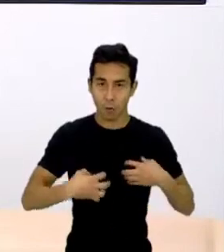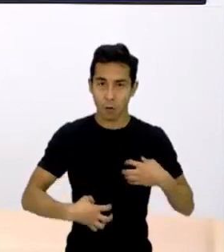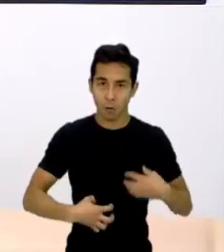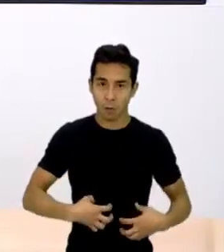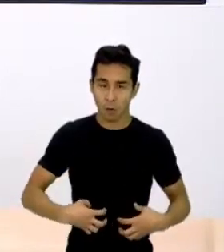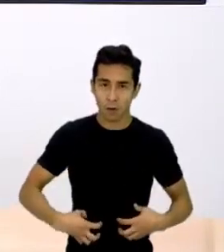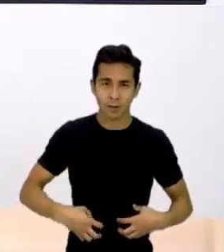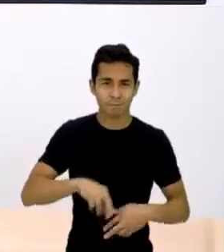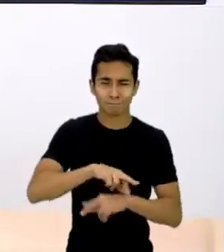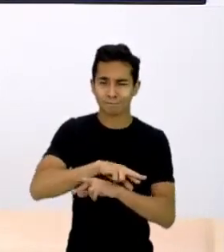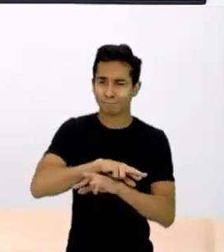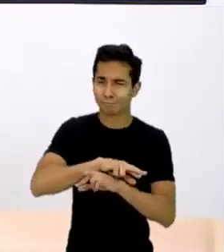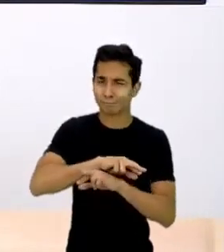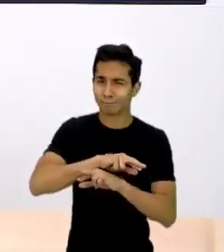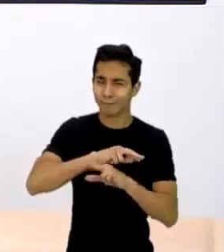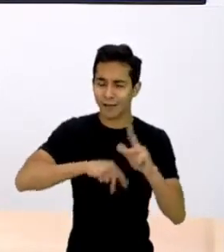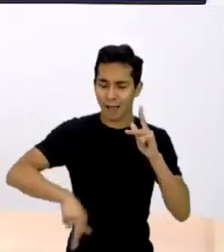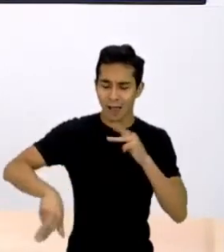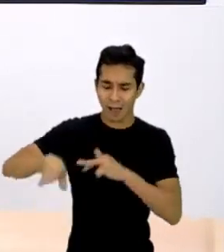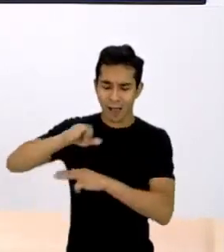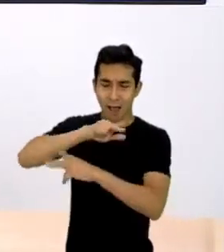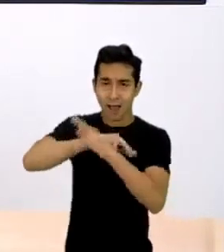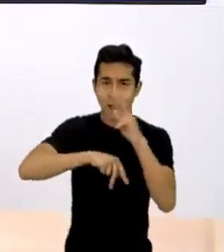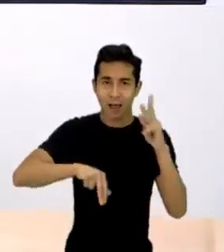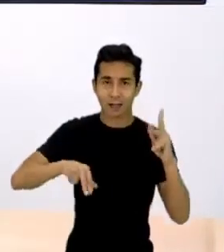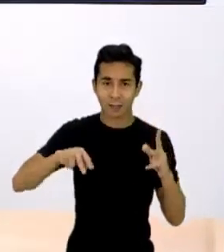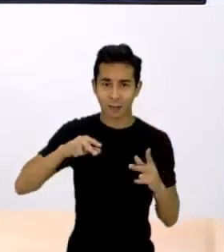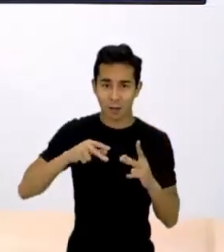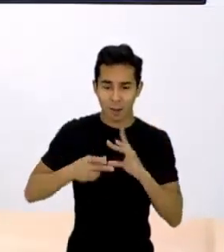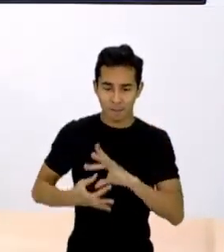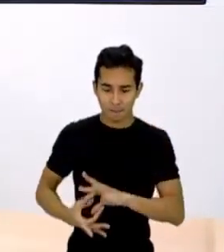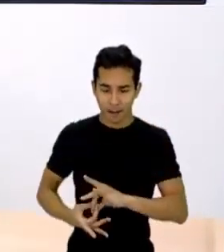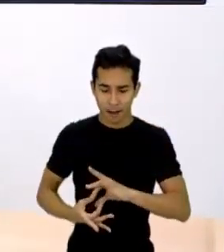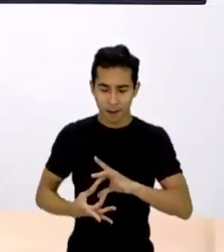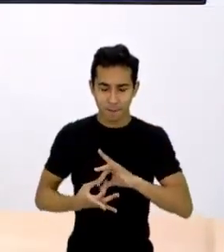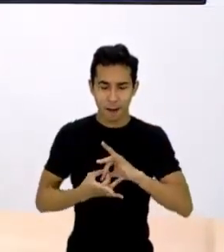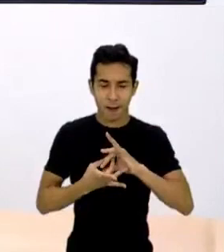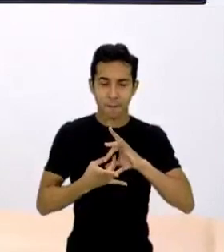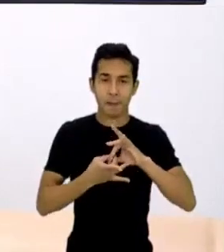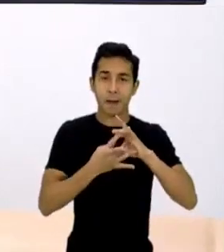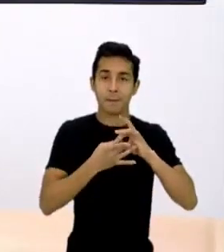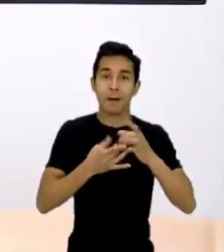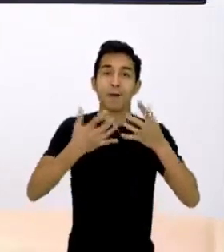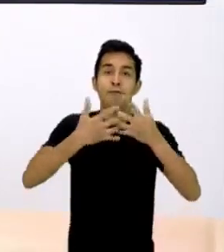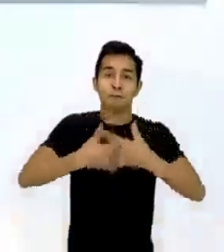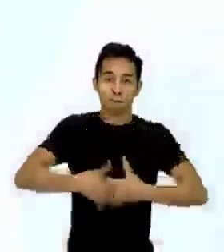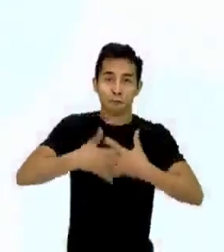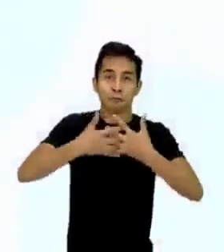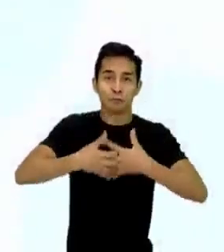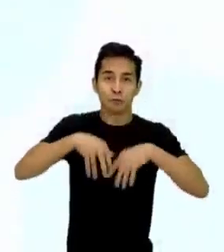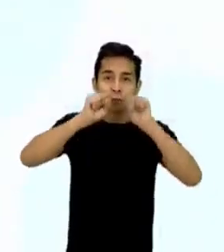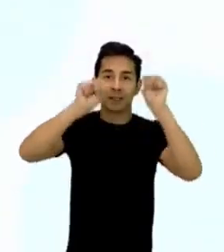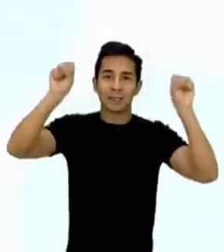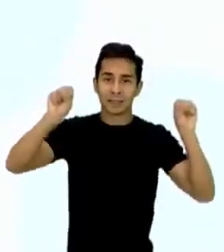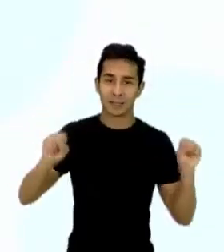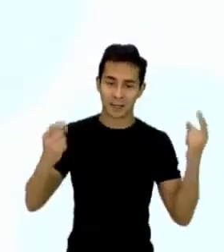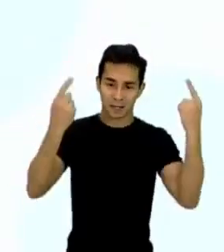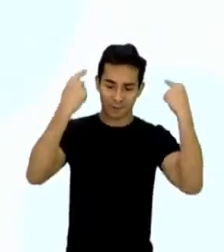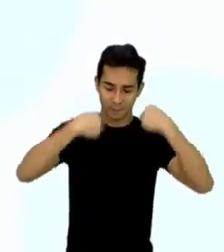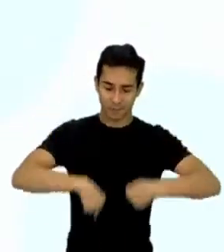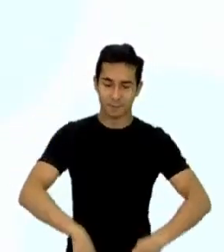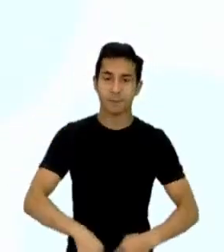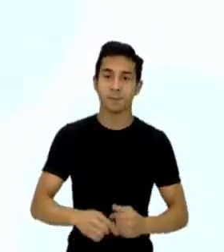de órgãos que vão se juntar para formar o quê? Um sistema. Então,